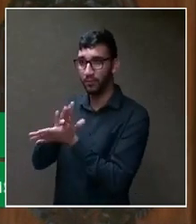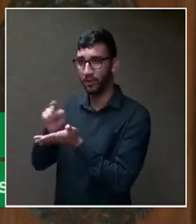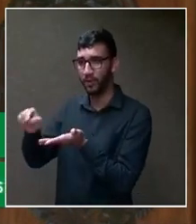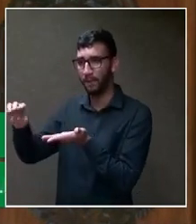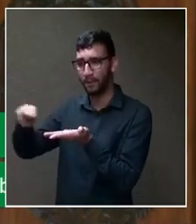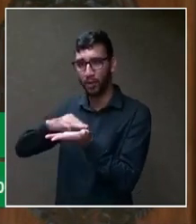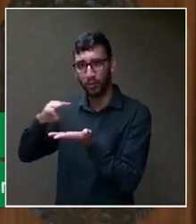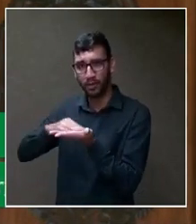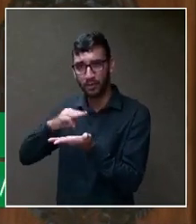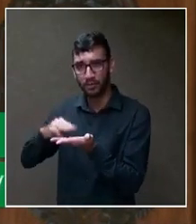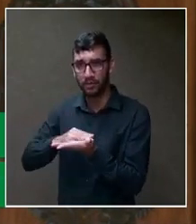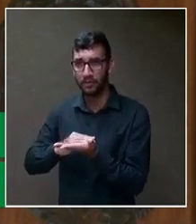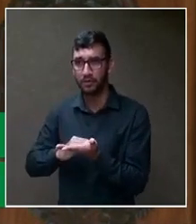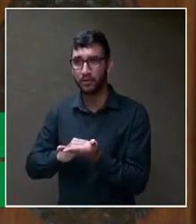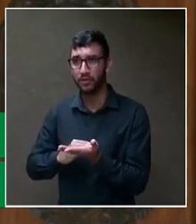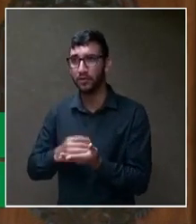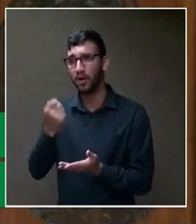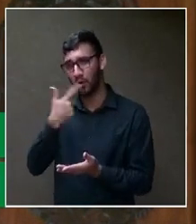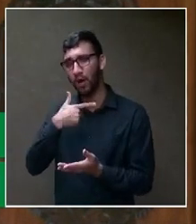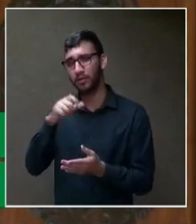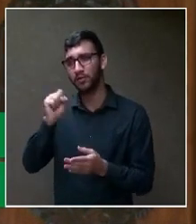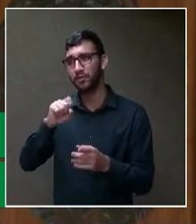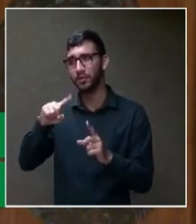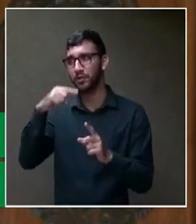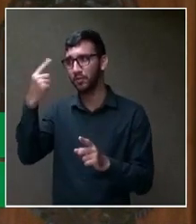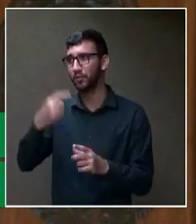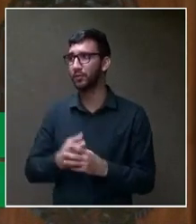mensagem para a senhora? Eu creio que foi depois.